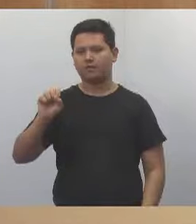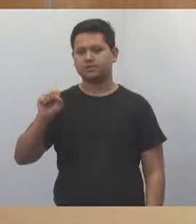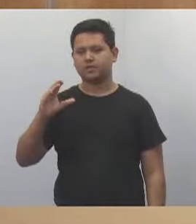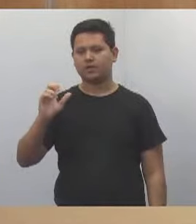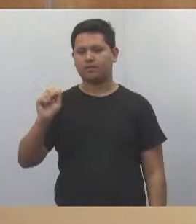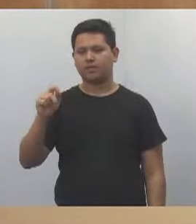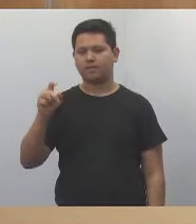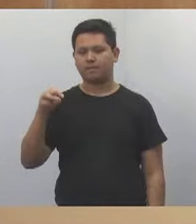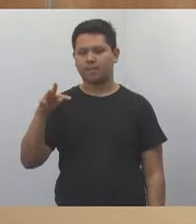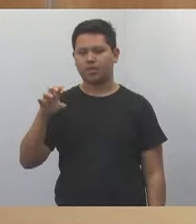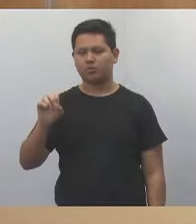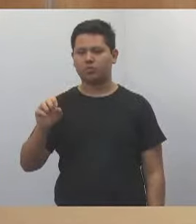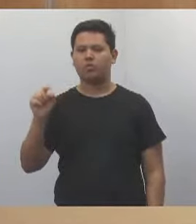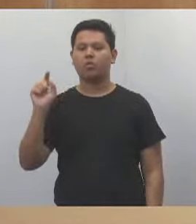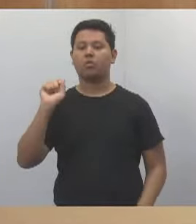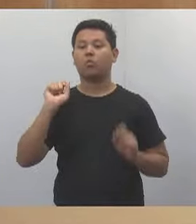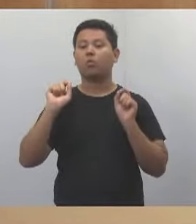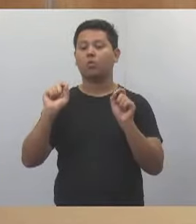é feito ali